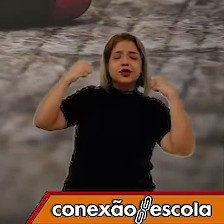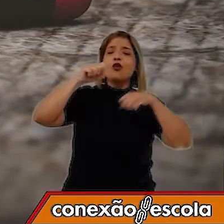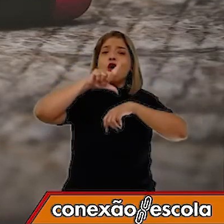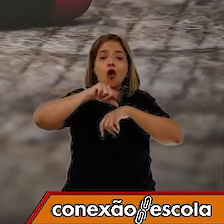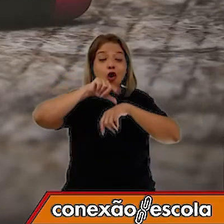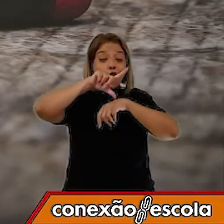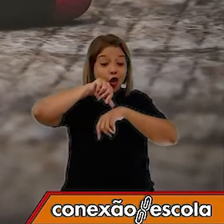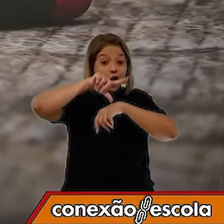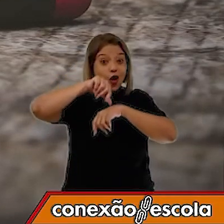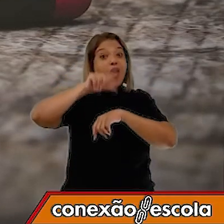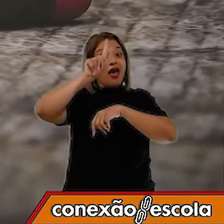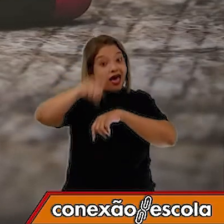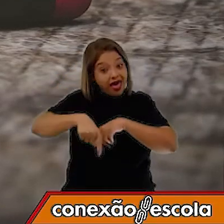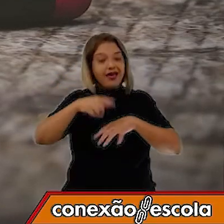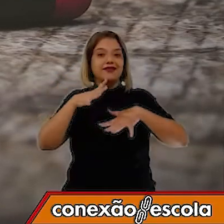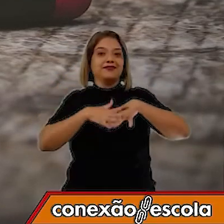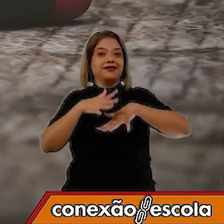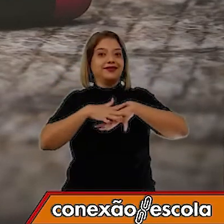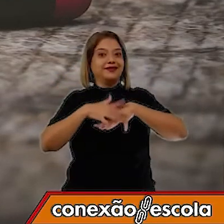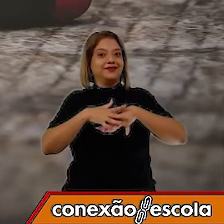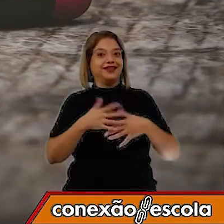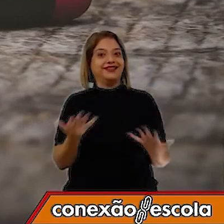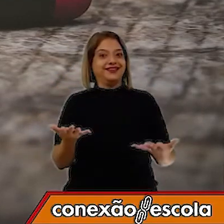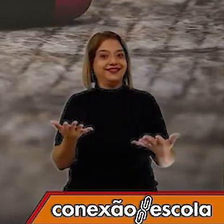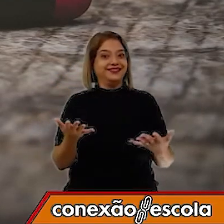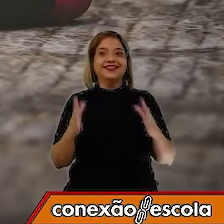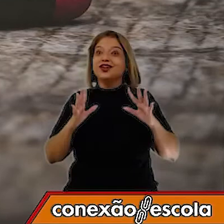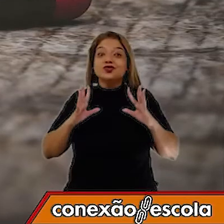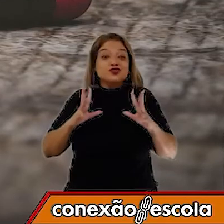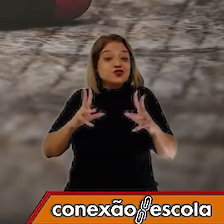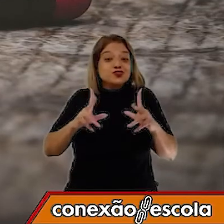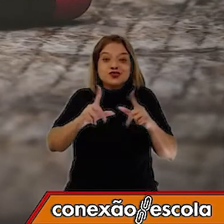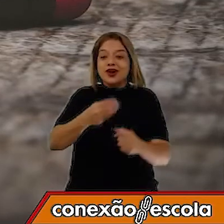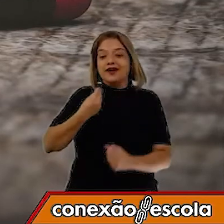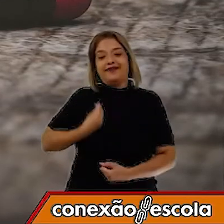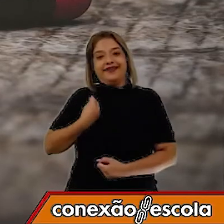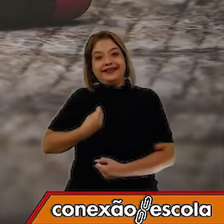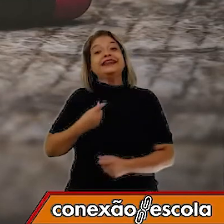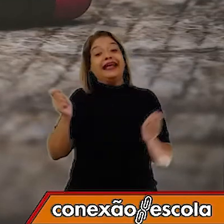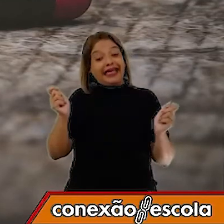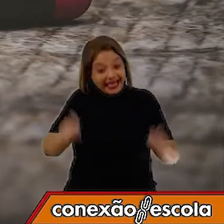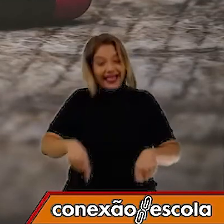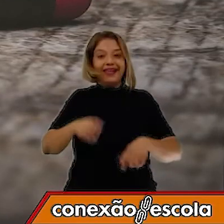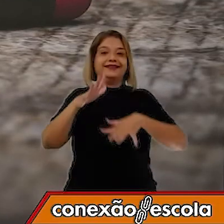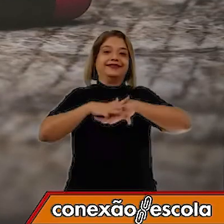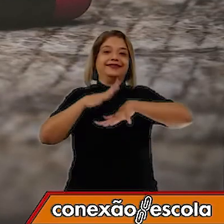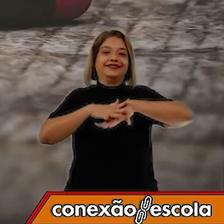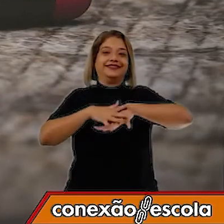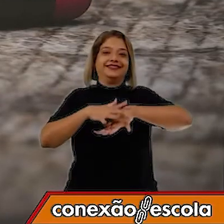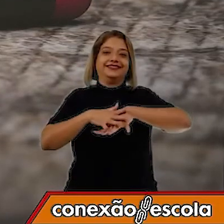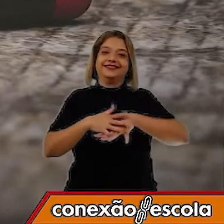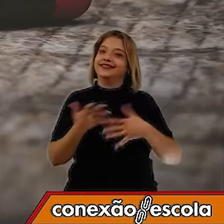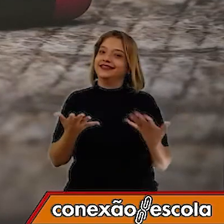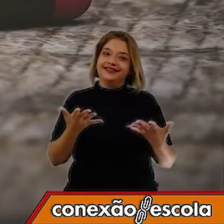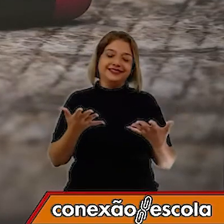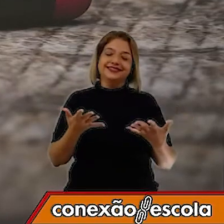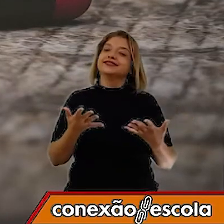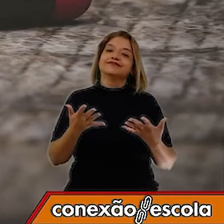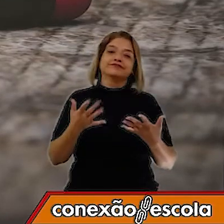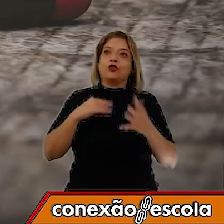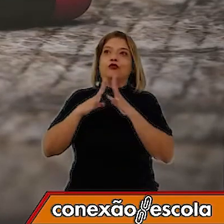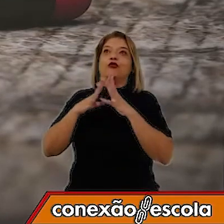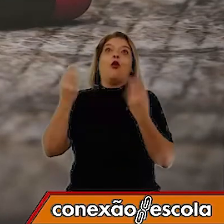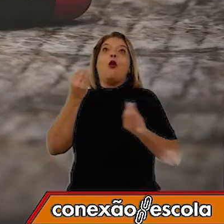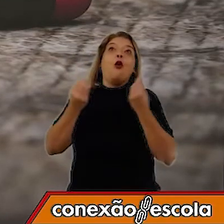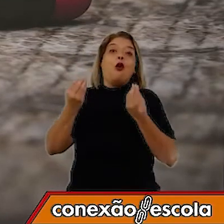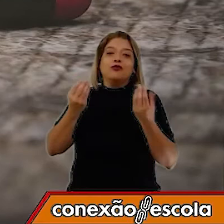horas, medida de tempo também. Gente, então tudo na vida tem matemática. Não tem como fugir. Então, a partir de agora, vocês